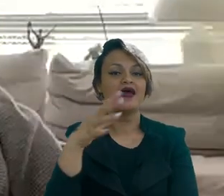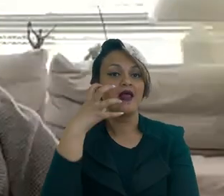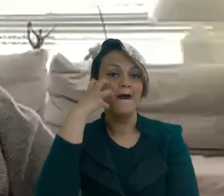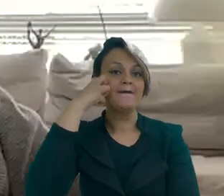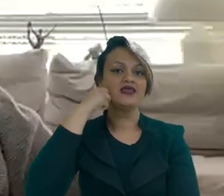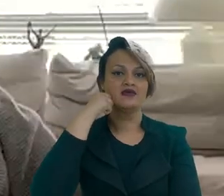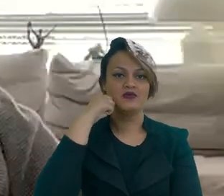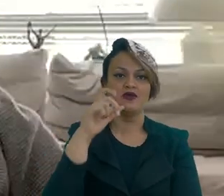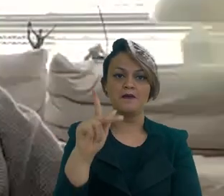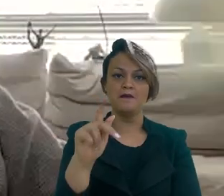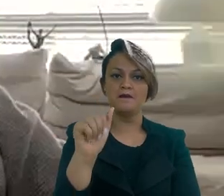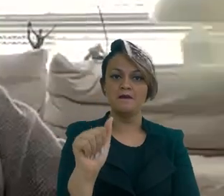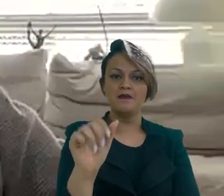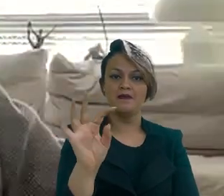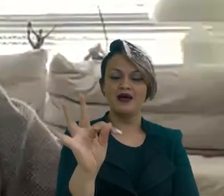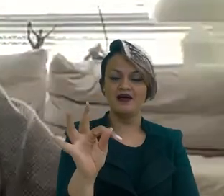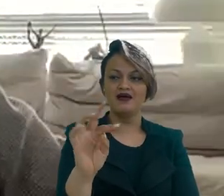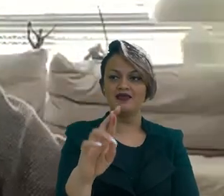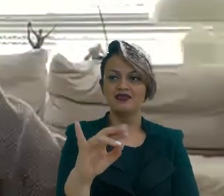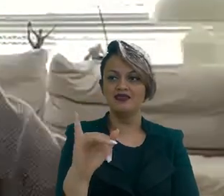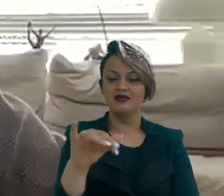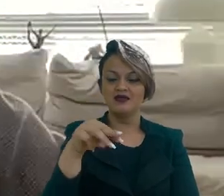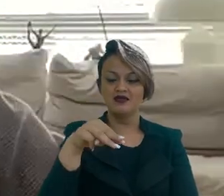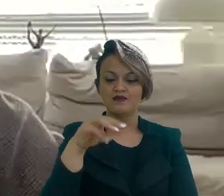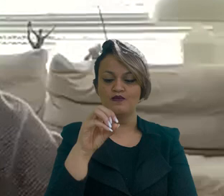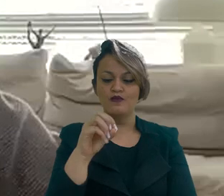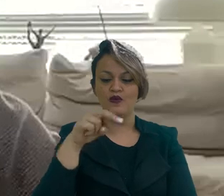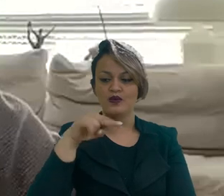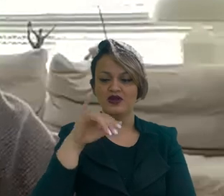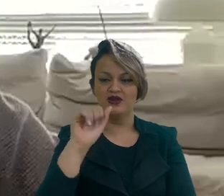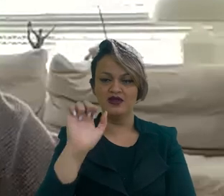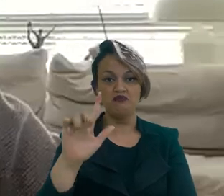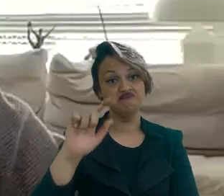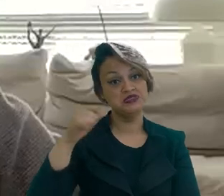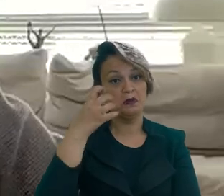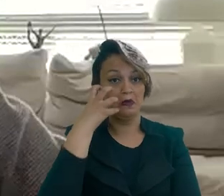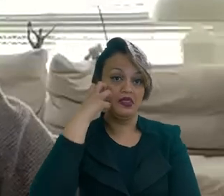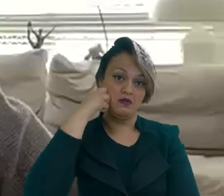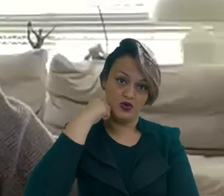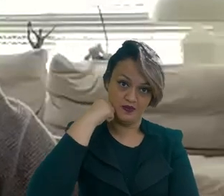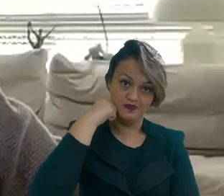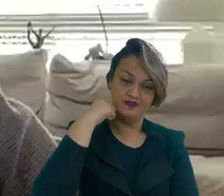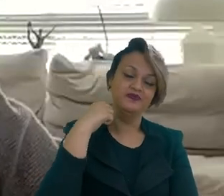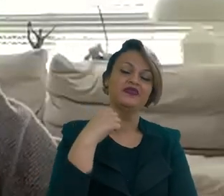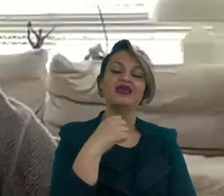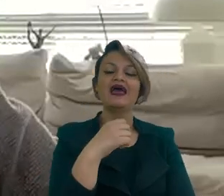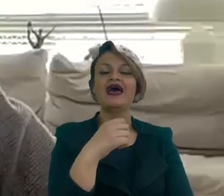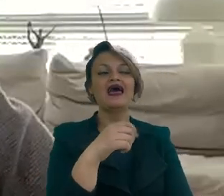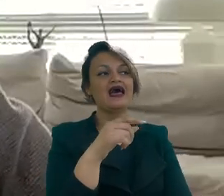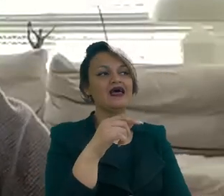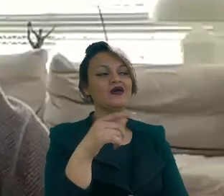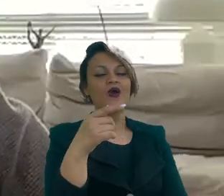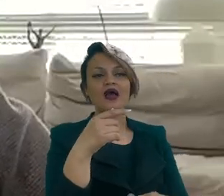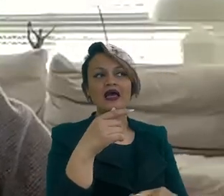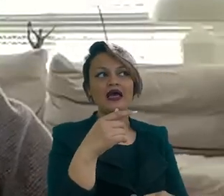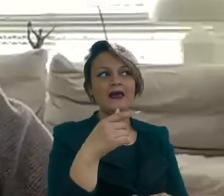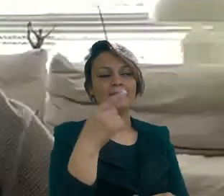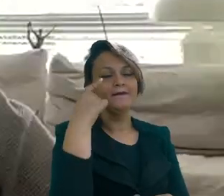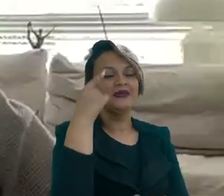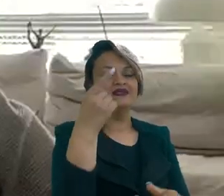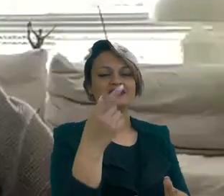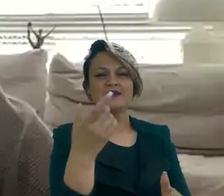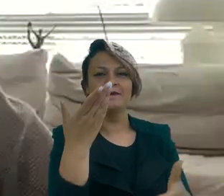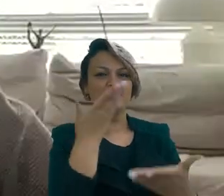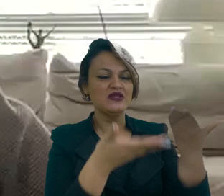patrimonial do dano todo dano tem repercussão patrimonial não se pode indenizar